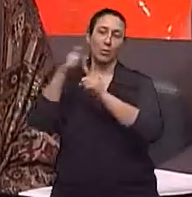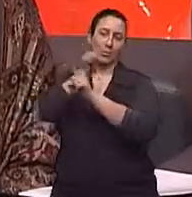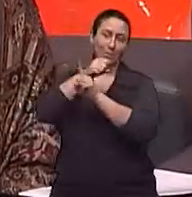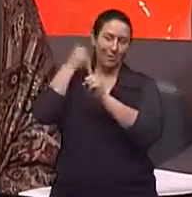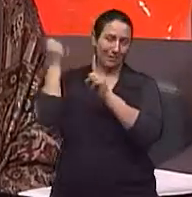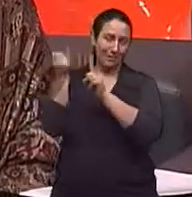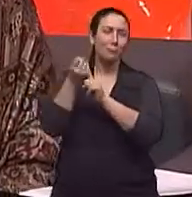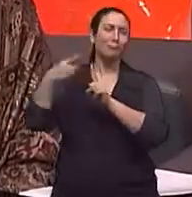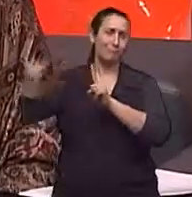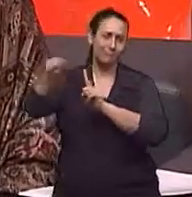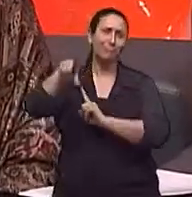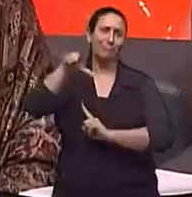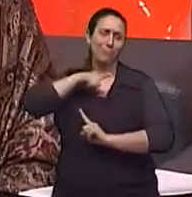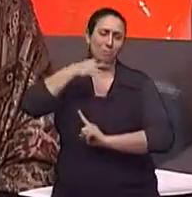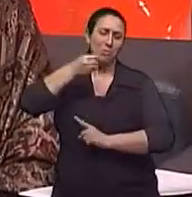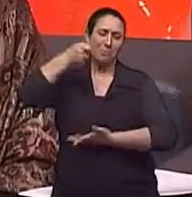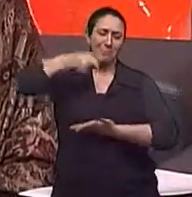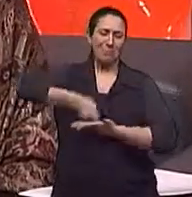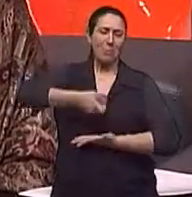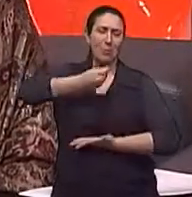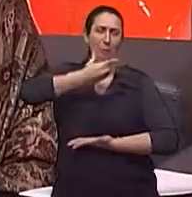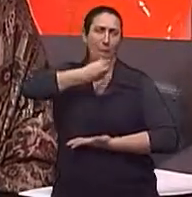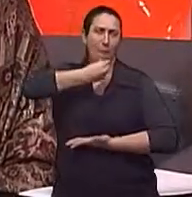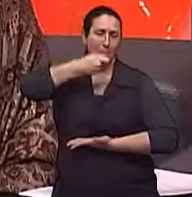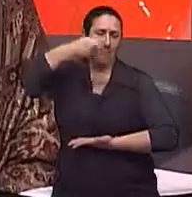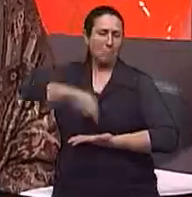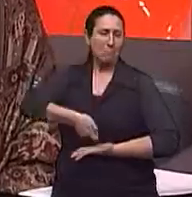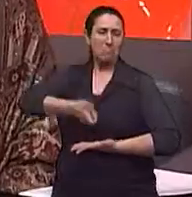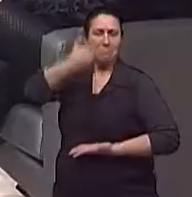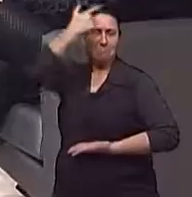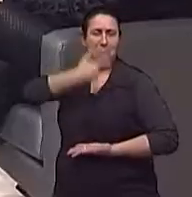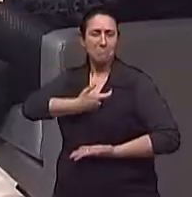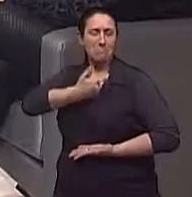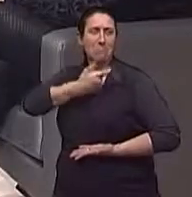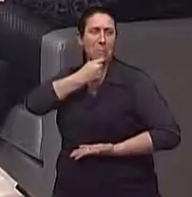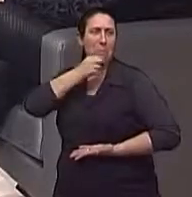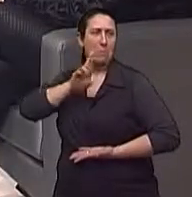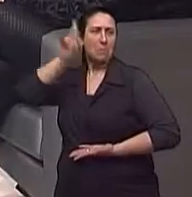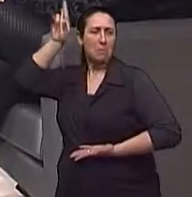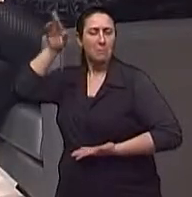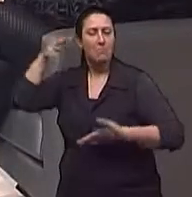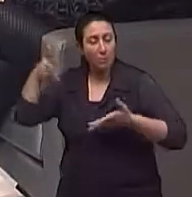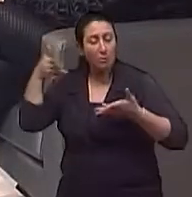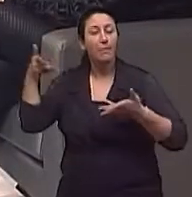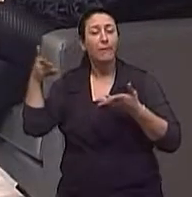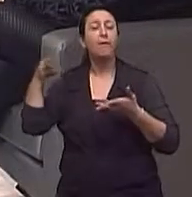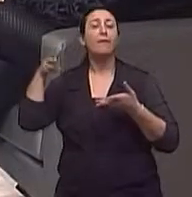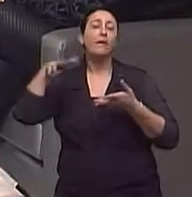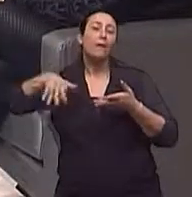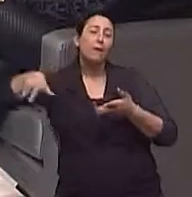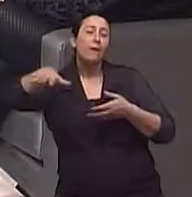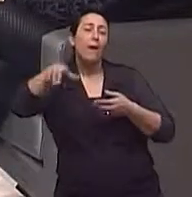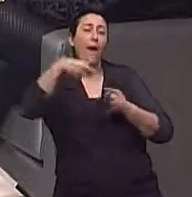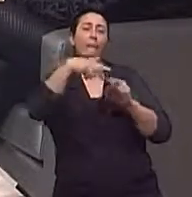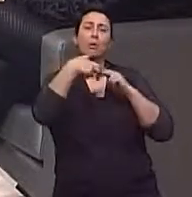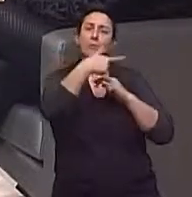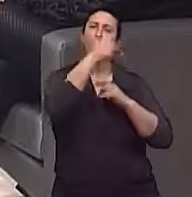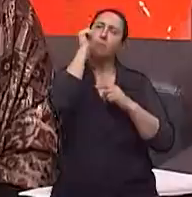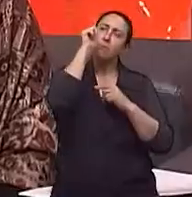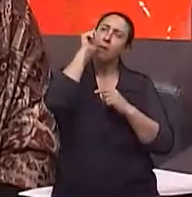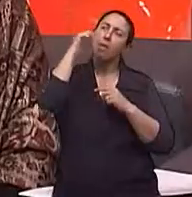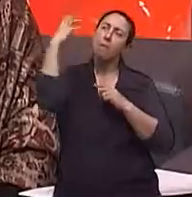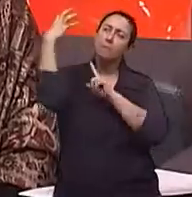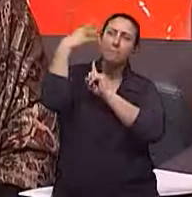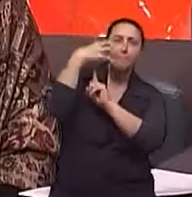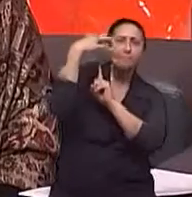sociedade que a gente sabe que é ainda patriarcal e machista que acaba atribuindo a mulheres atributos que as coloca